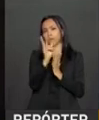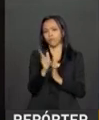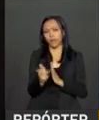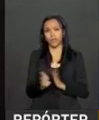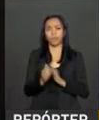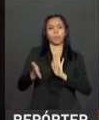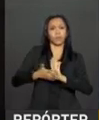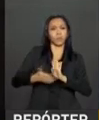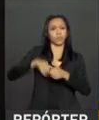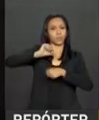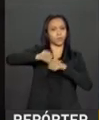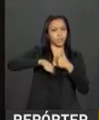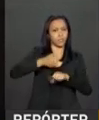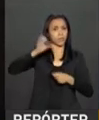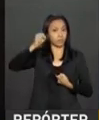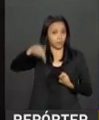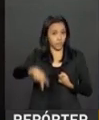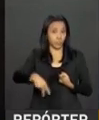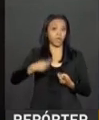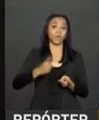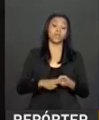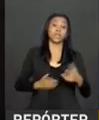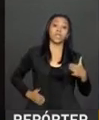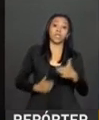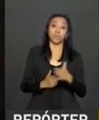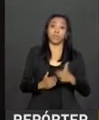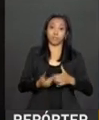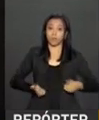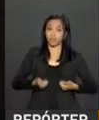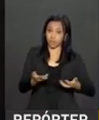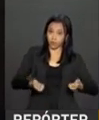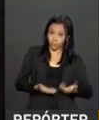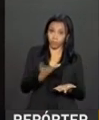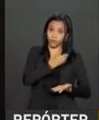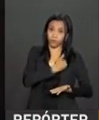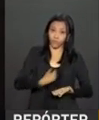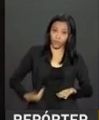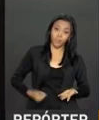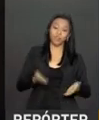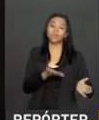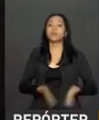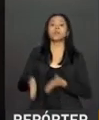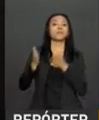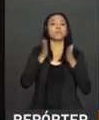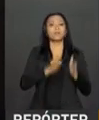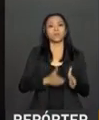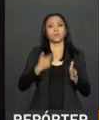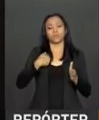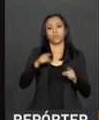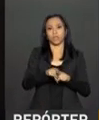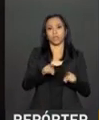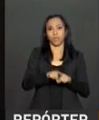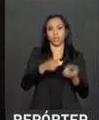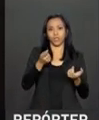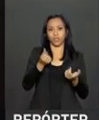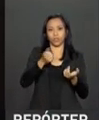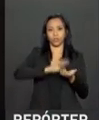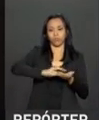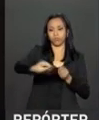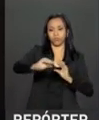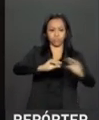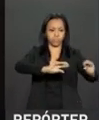da Previdência, pelo melhor direcionamento do gasto público, né, a melhor focalização dos programas de transferência de